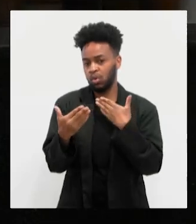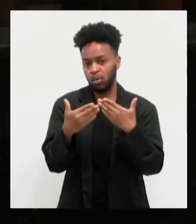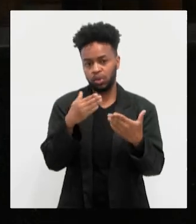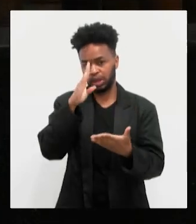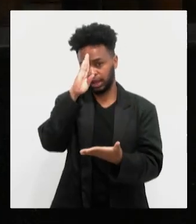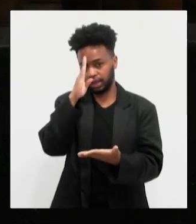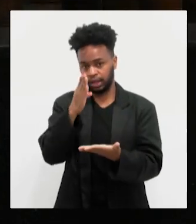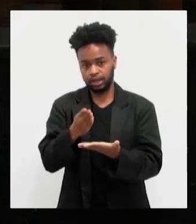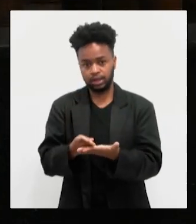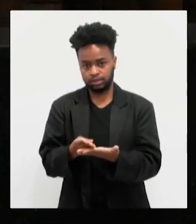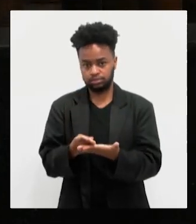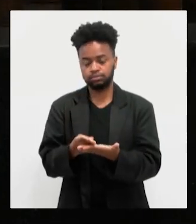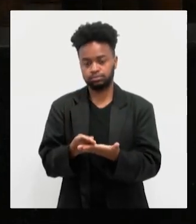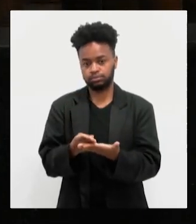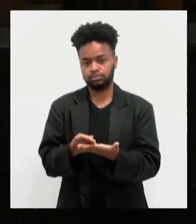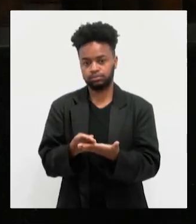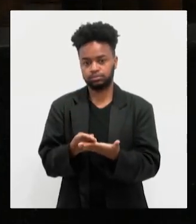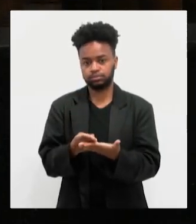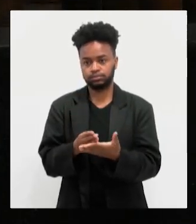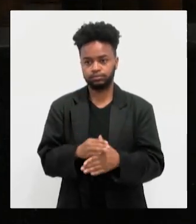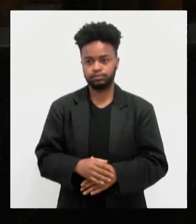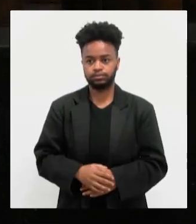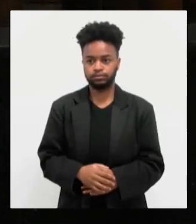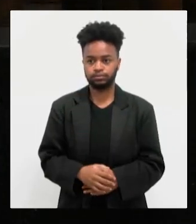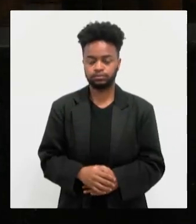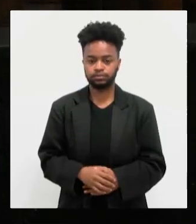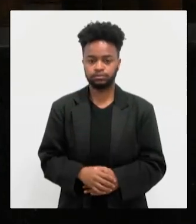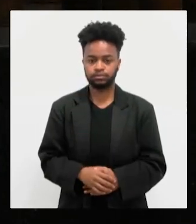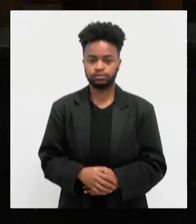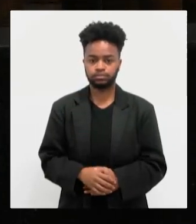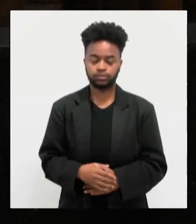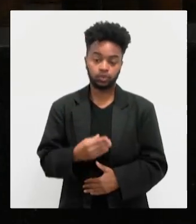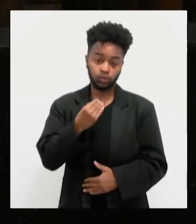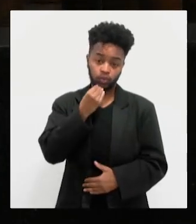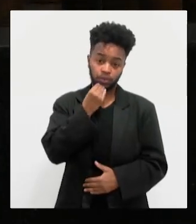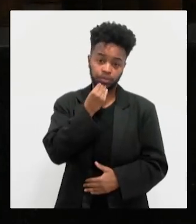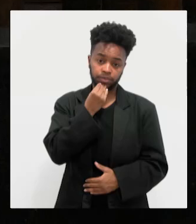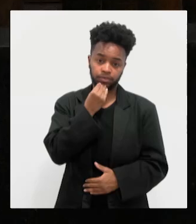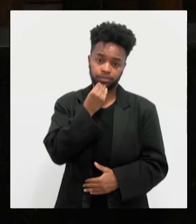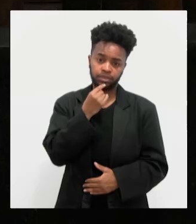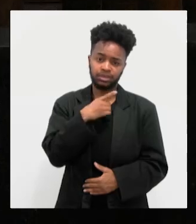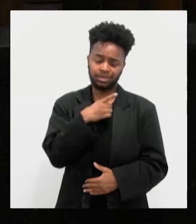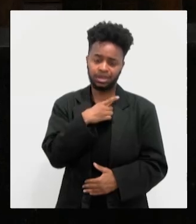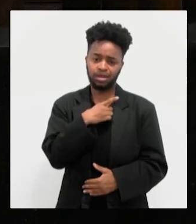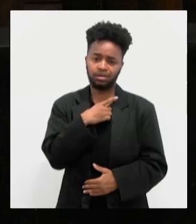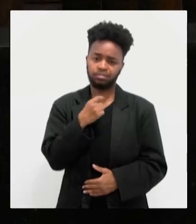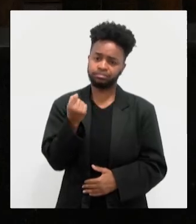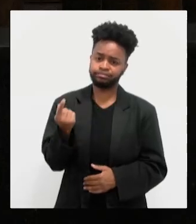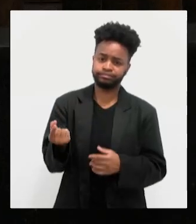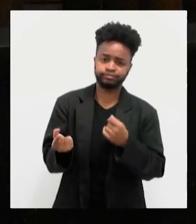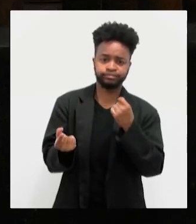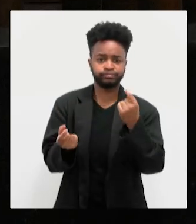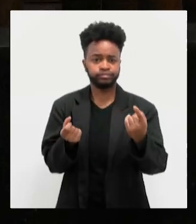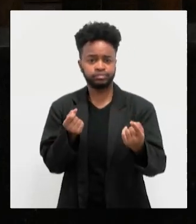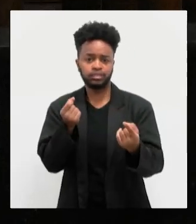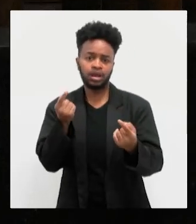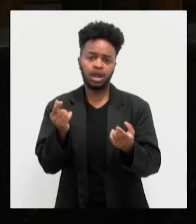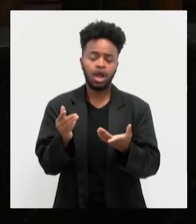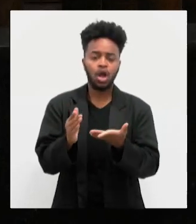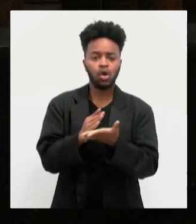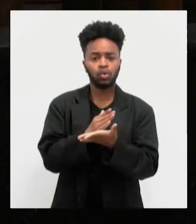que possamos praticar. É claro que vai haver um ou outro